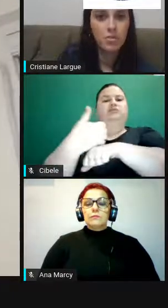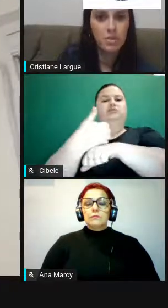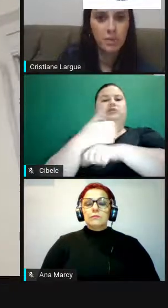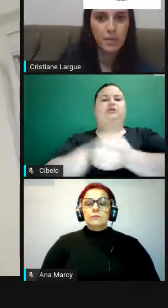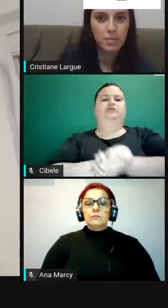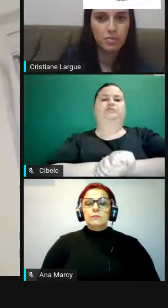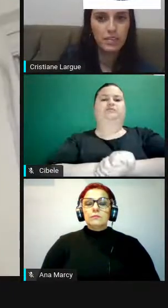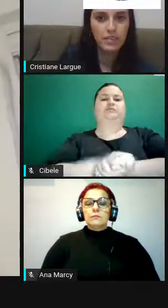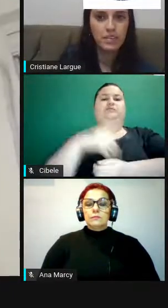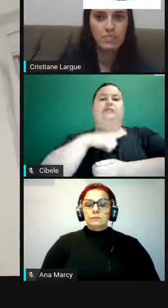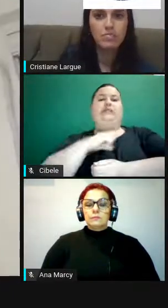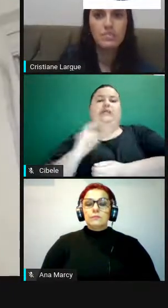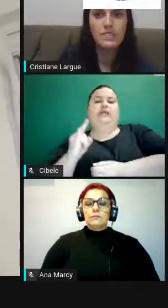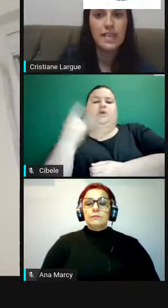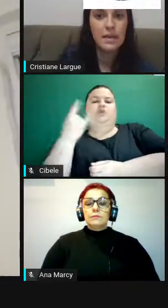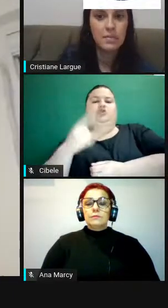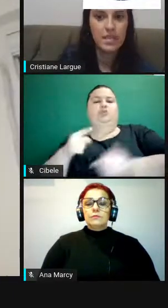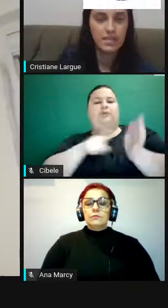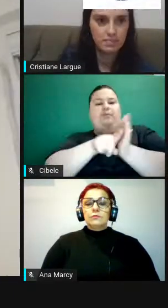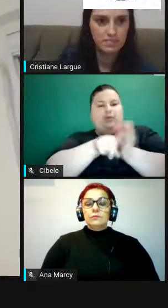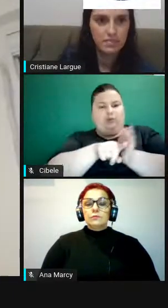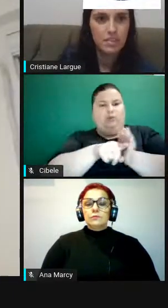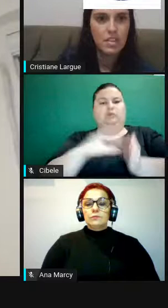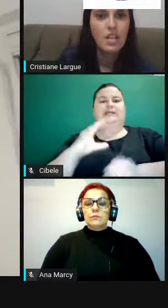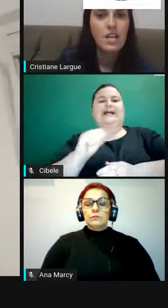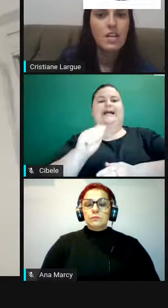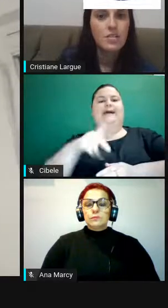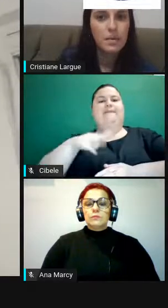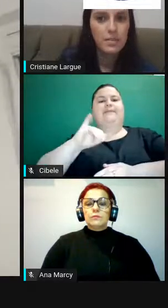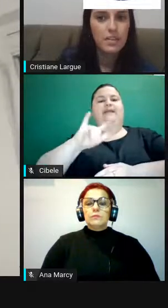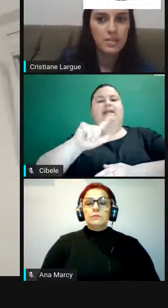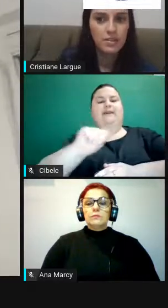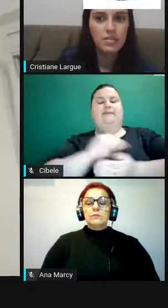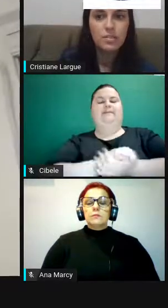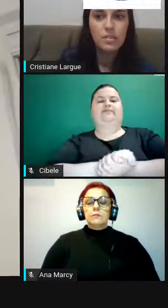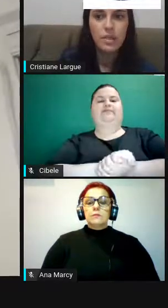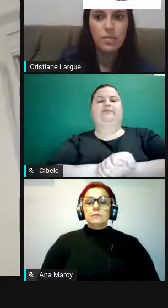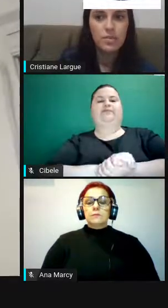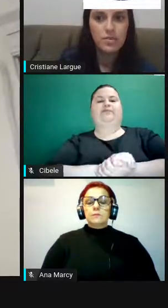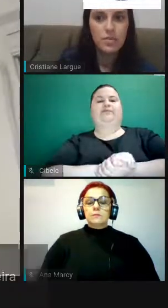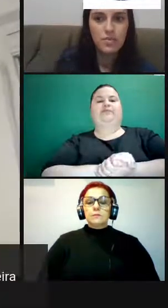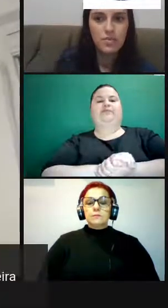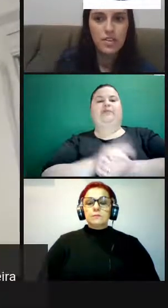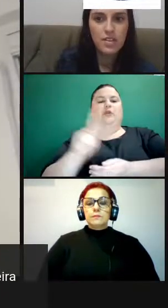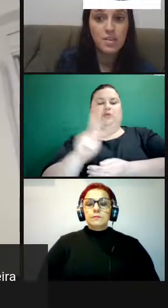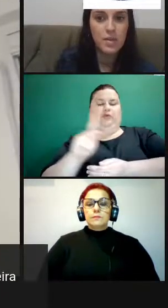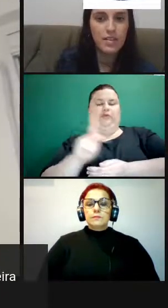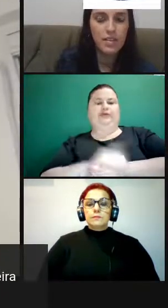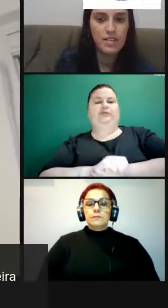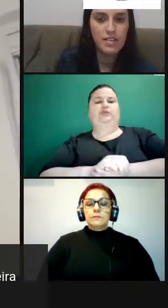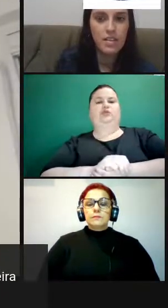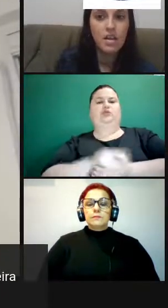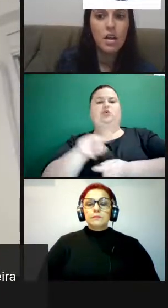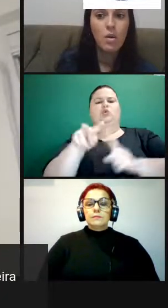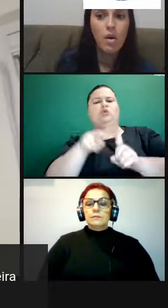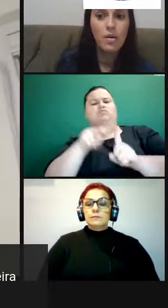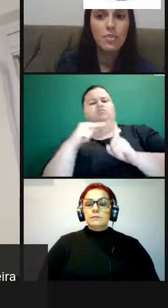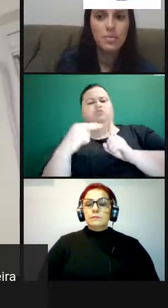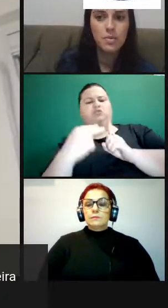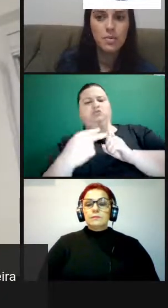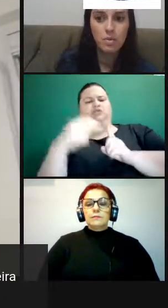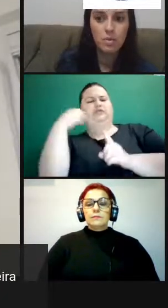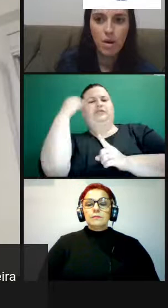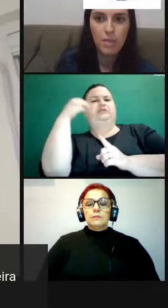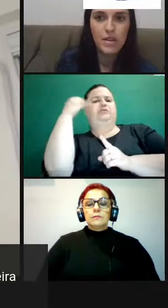tenho uma última pergunta então da Camila Fabiano do teu ponto de vista experiência